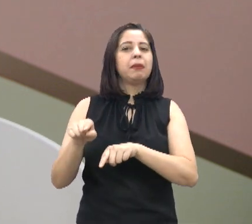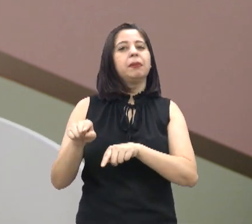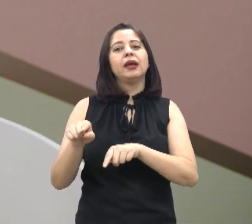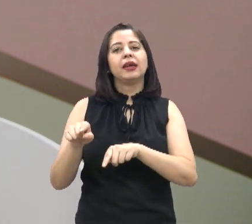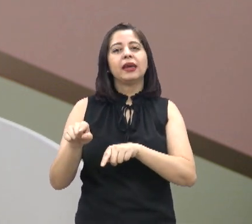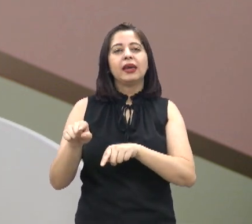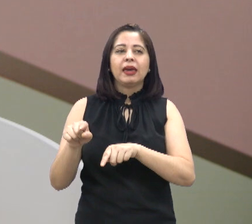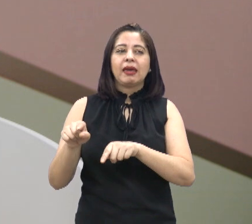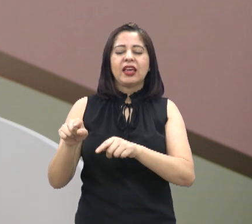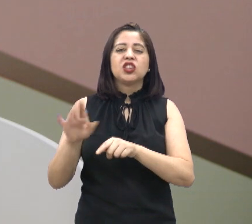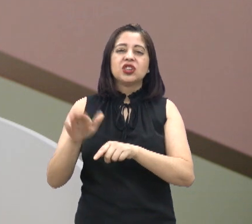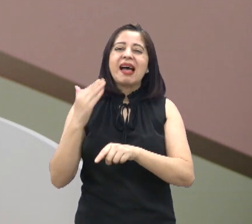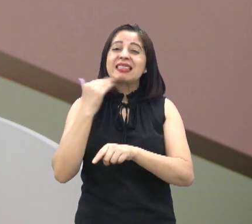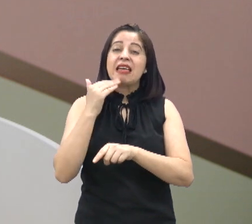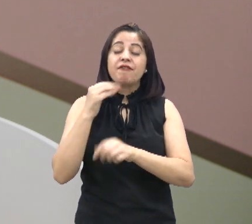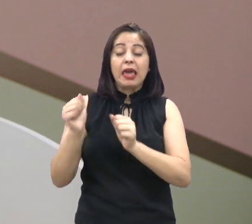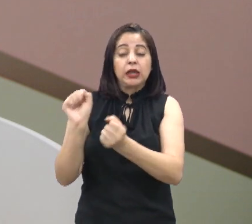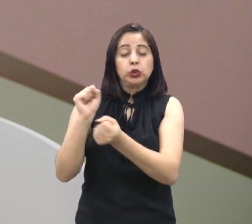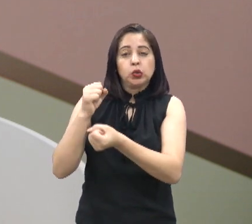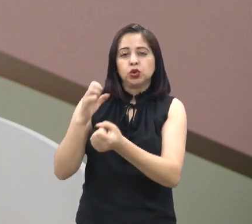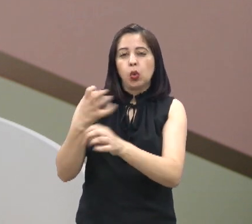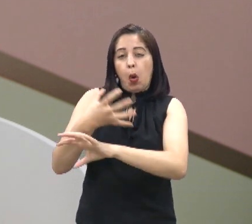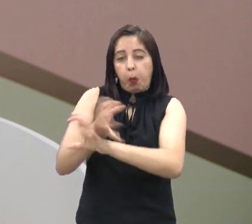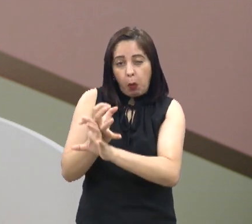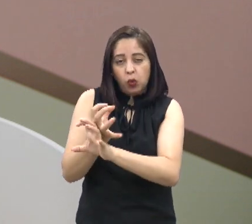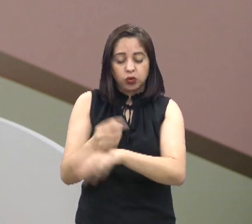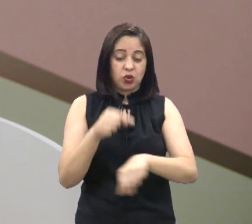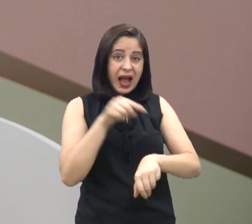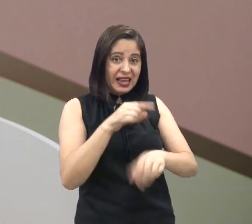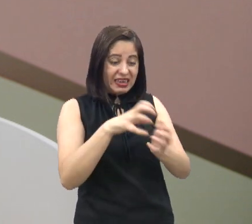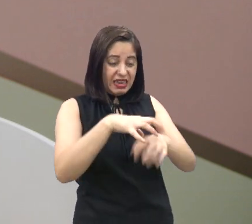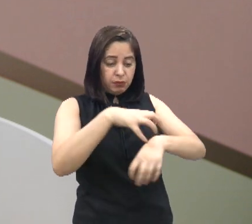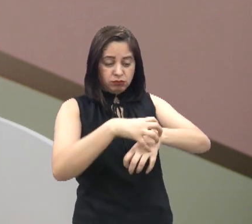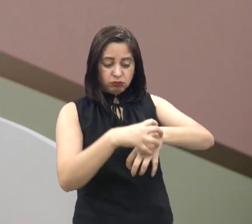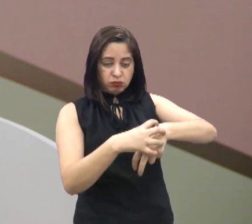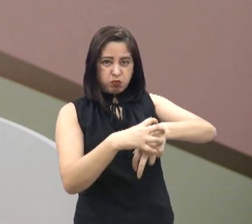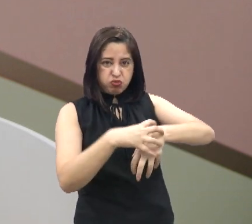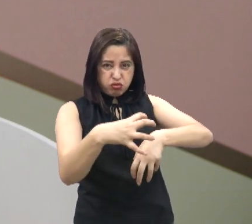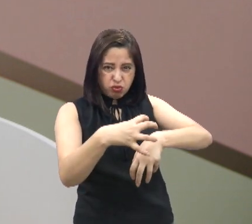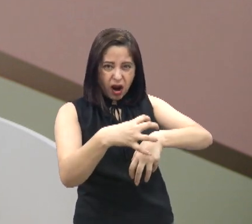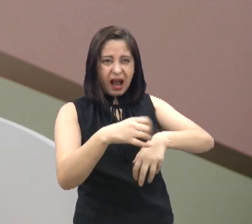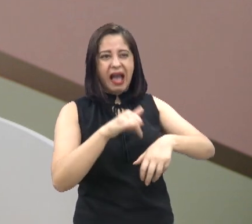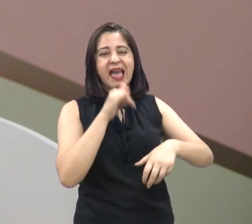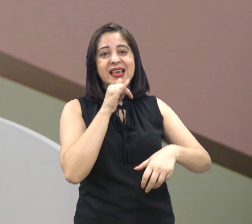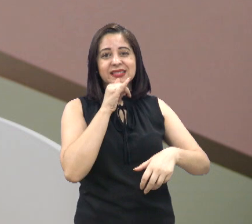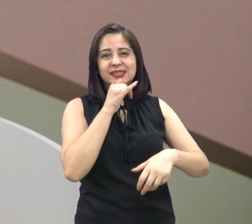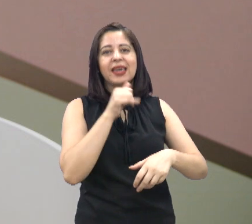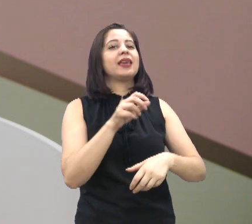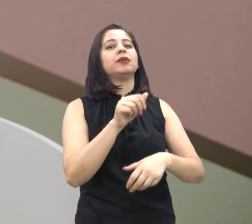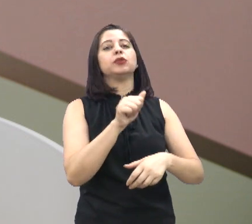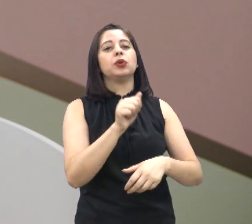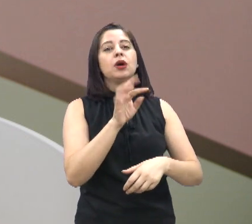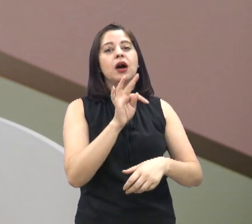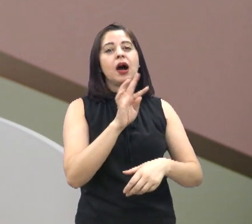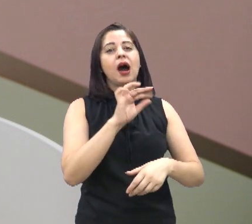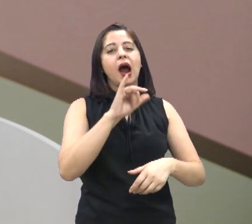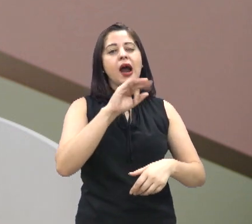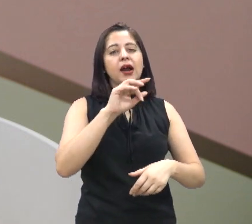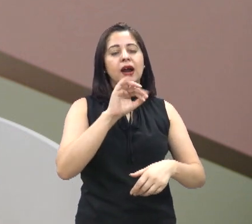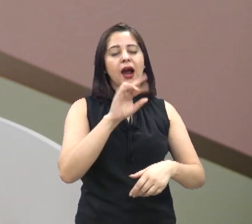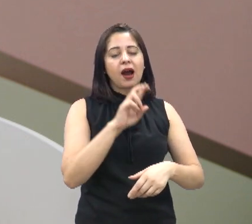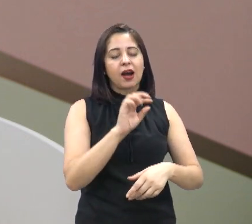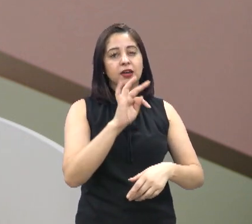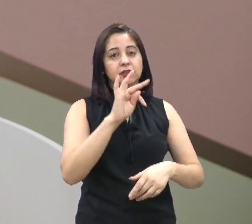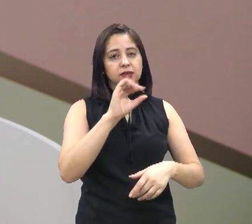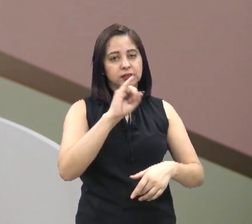né? Então, quando falamos da parte inflamatória, geralmente as doenças autoimunes, como artrite reumatoide, lúpus, síndrome